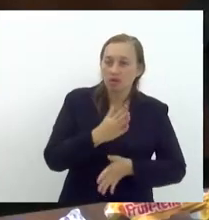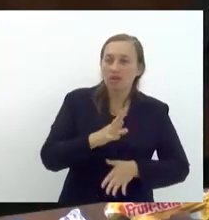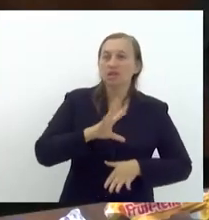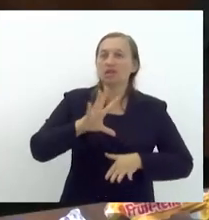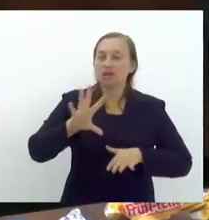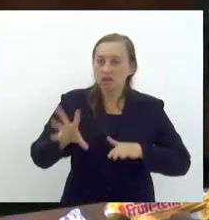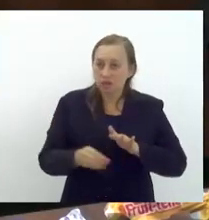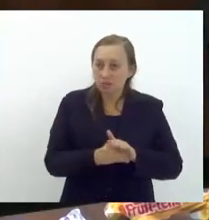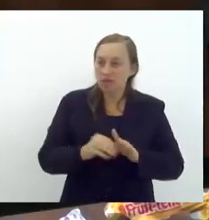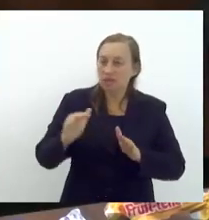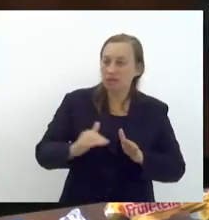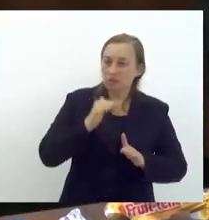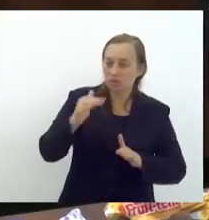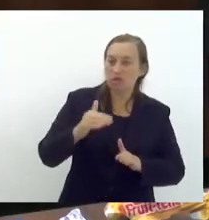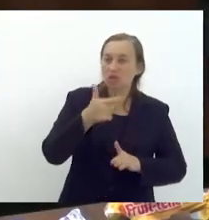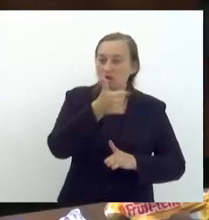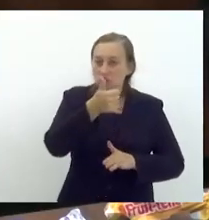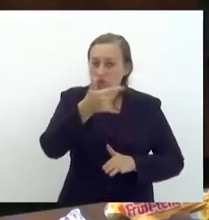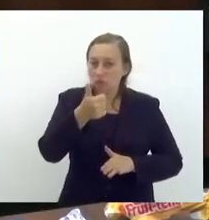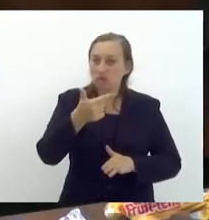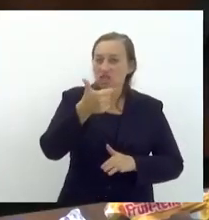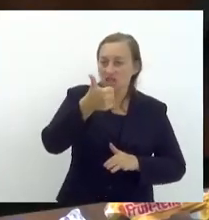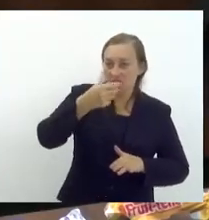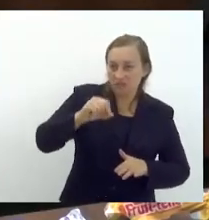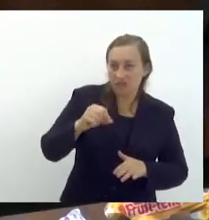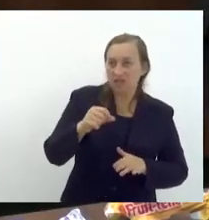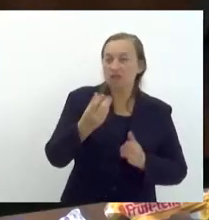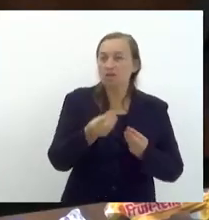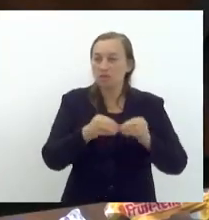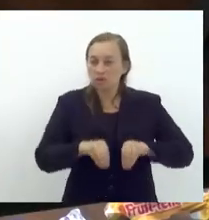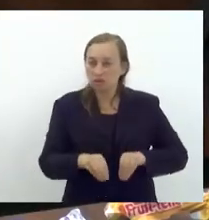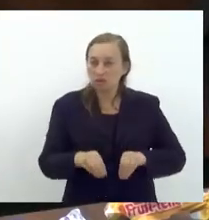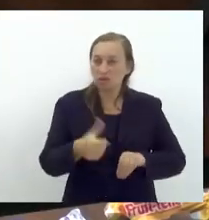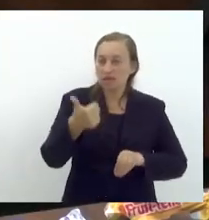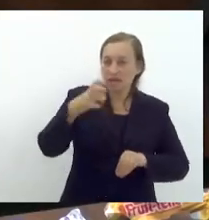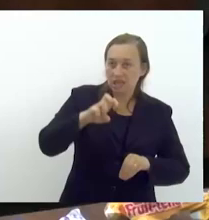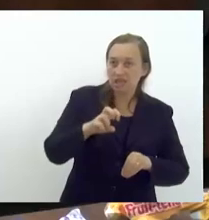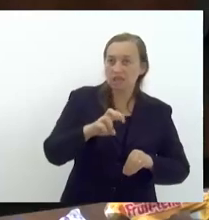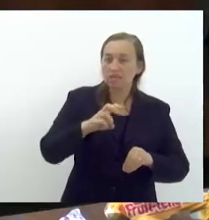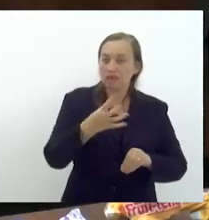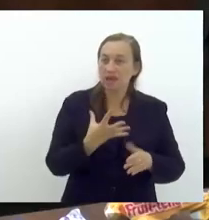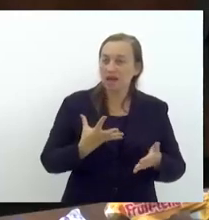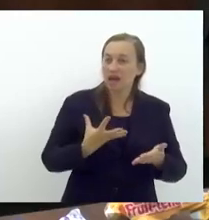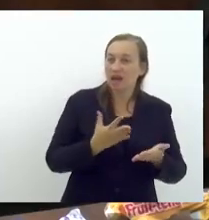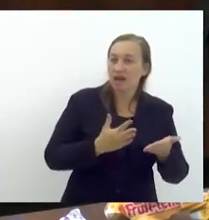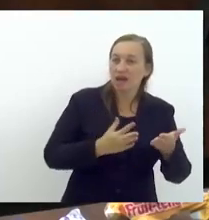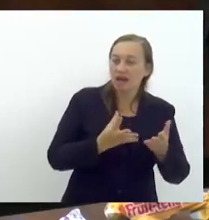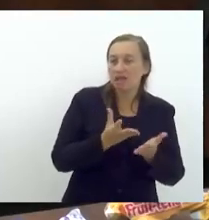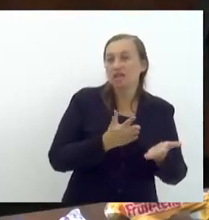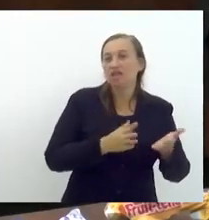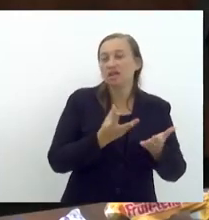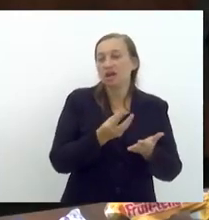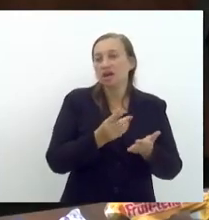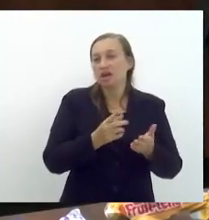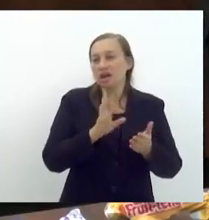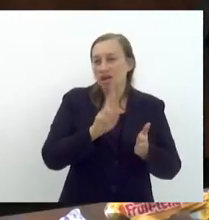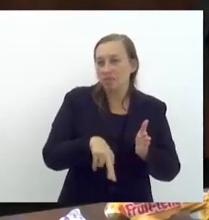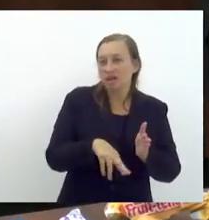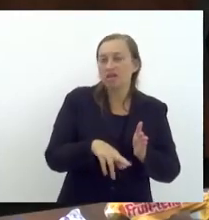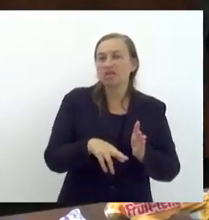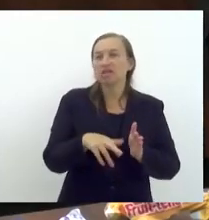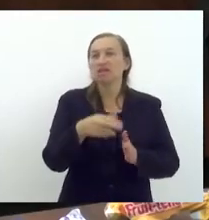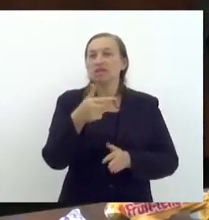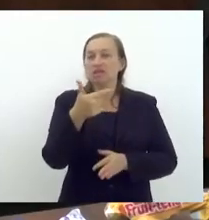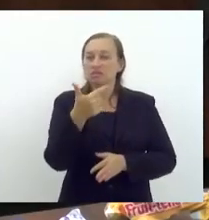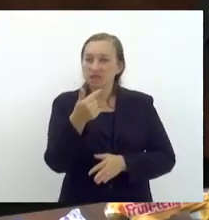S 12:20 prejudicado a emenda 15 pela rejeição da emenda 8 prejudicada a emenda 16 pela rejeição